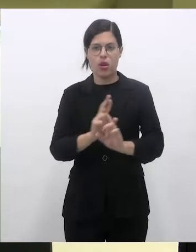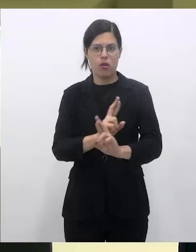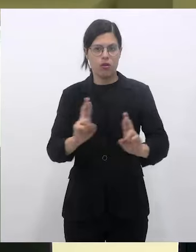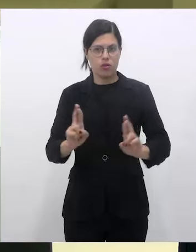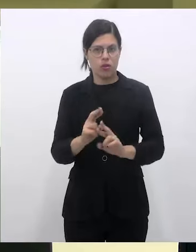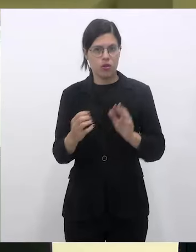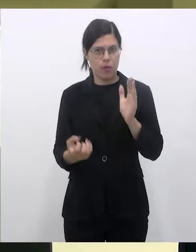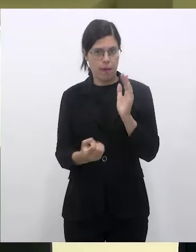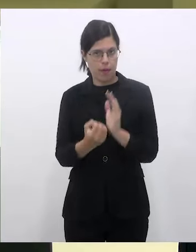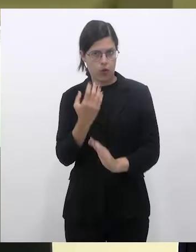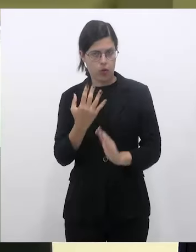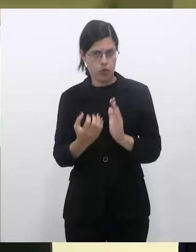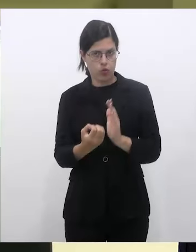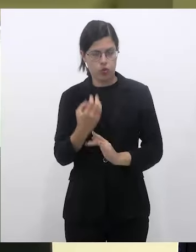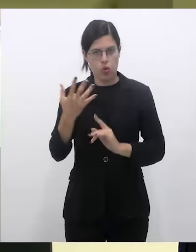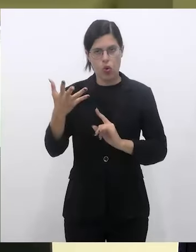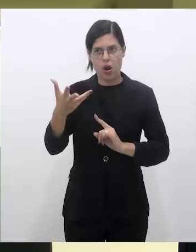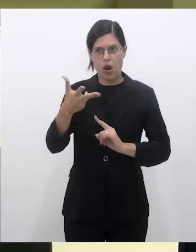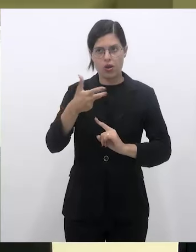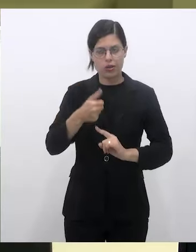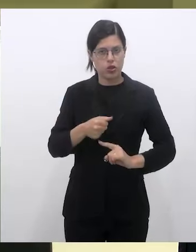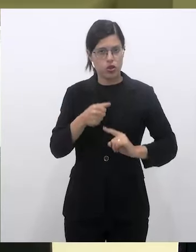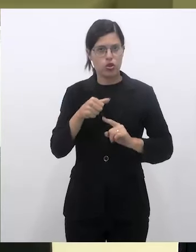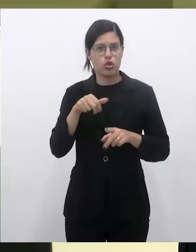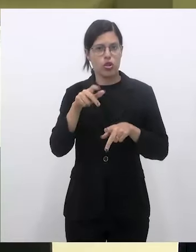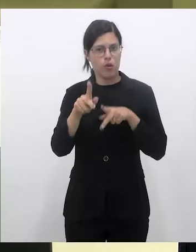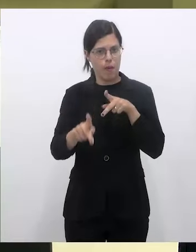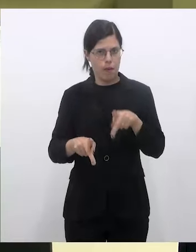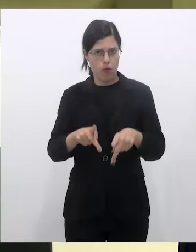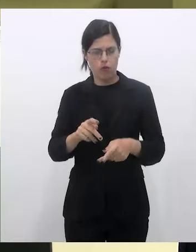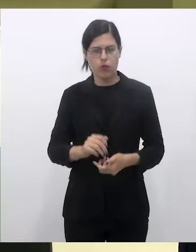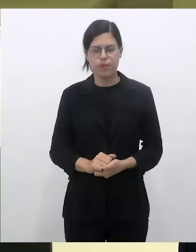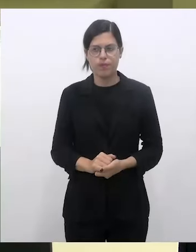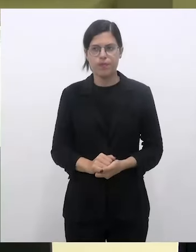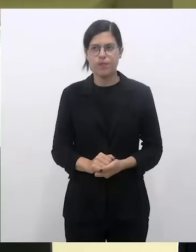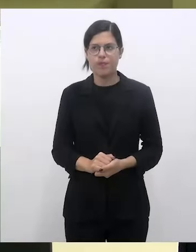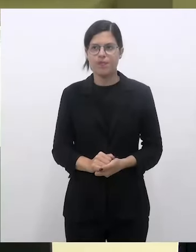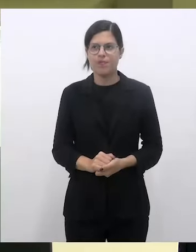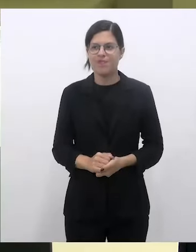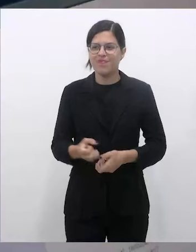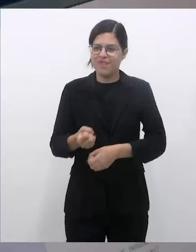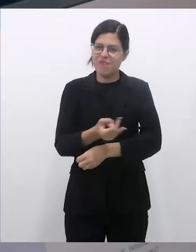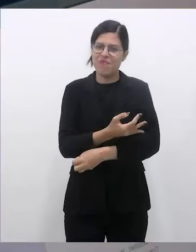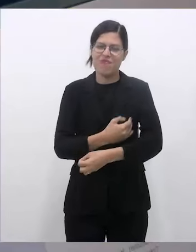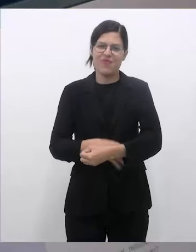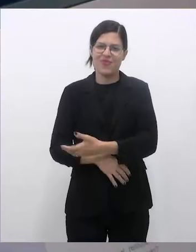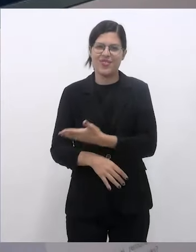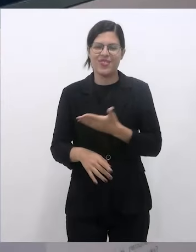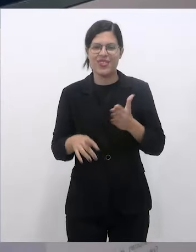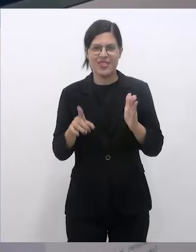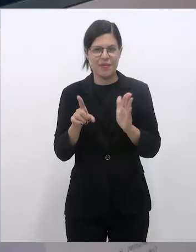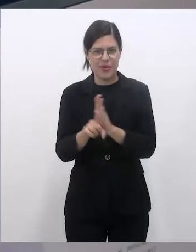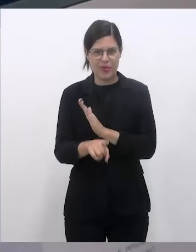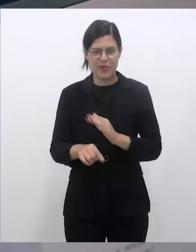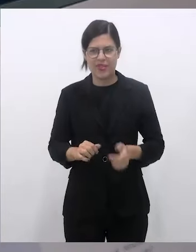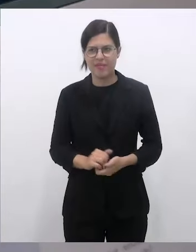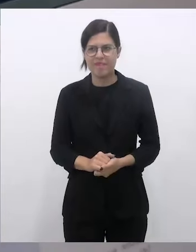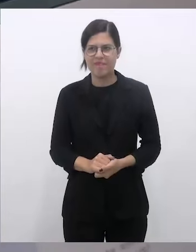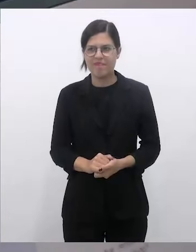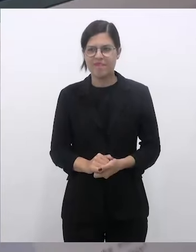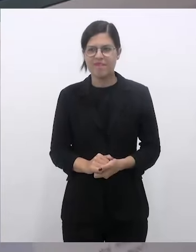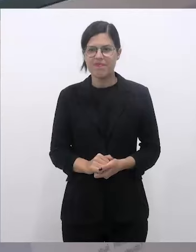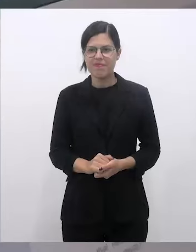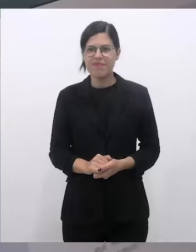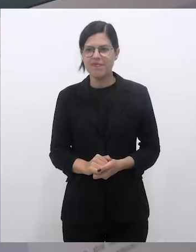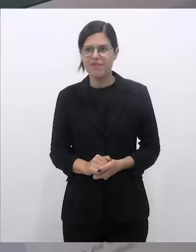a relação entre produtor, artista e público? Olha, até me emociono com essa pergunta.